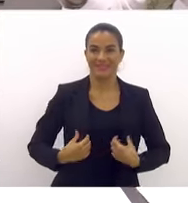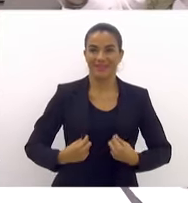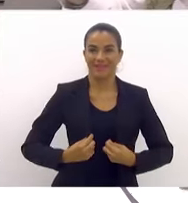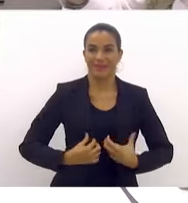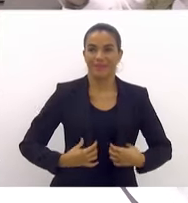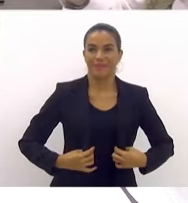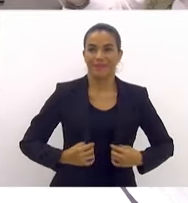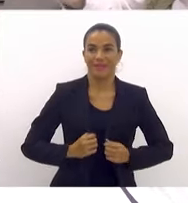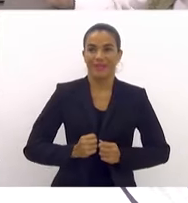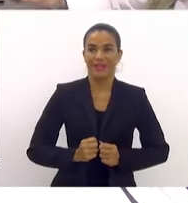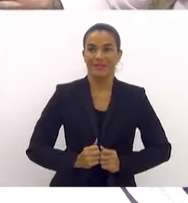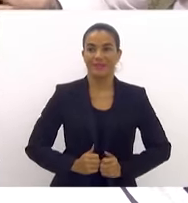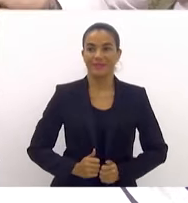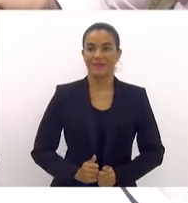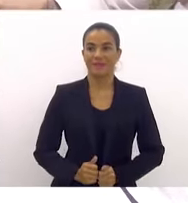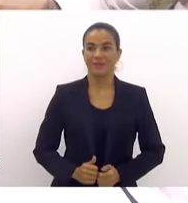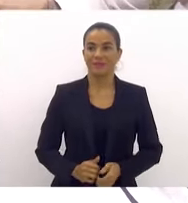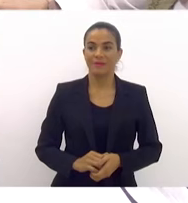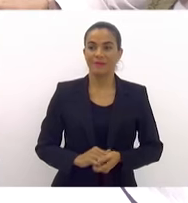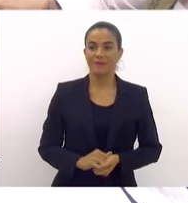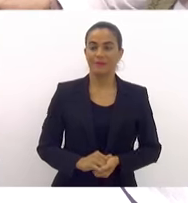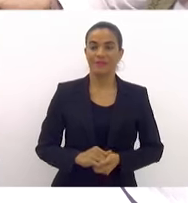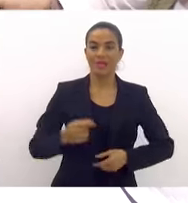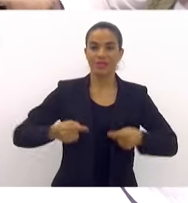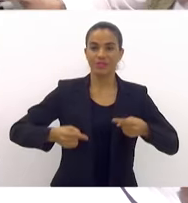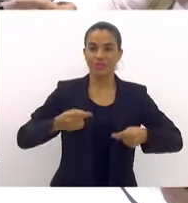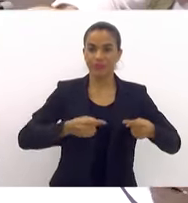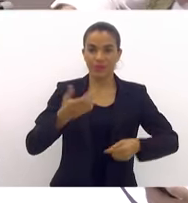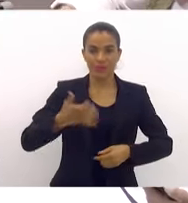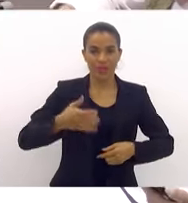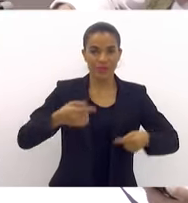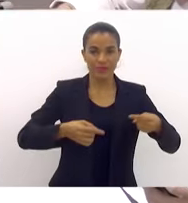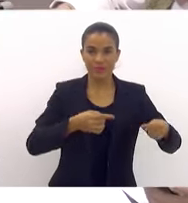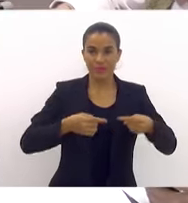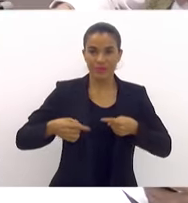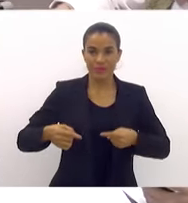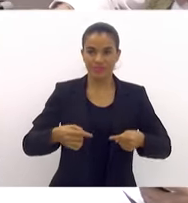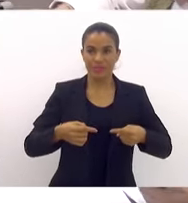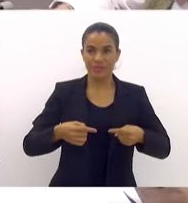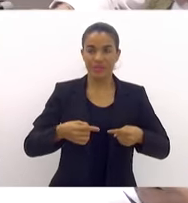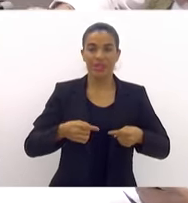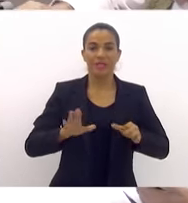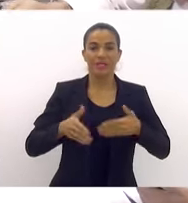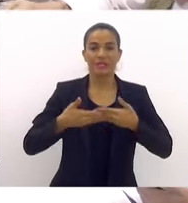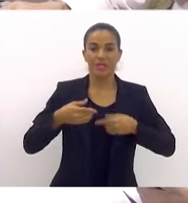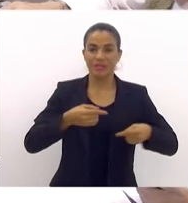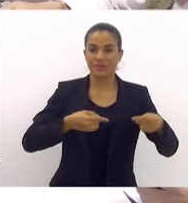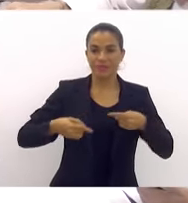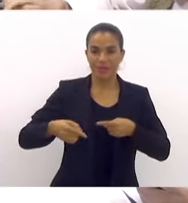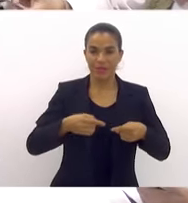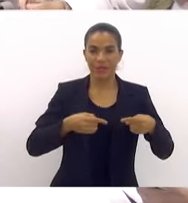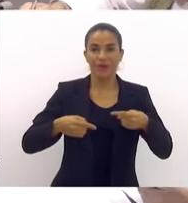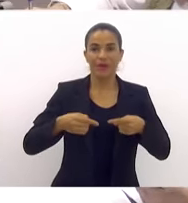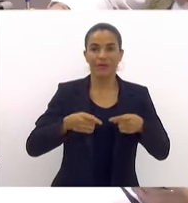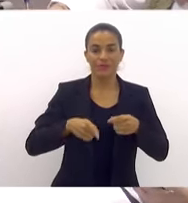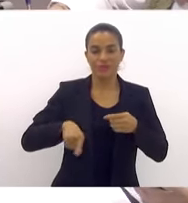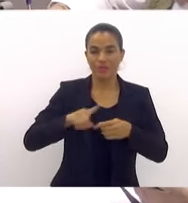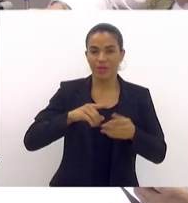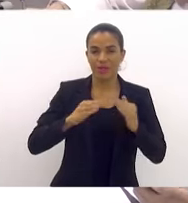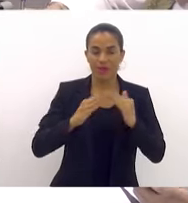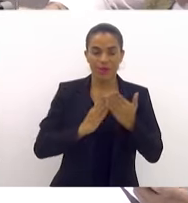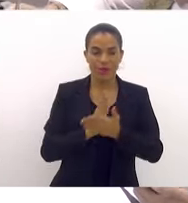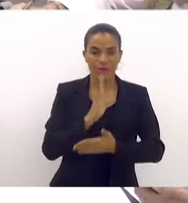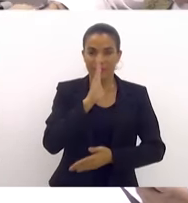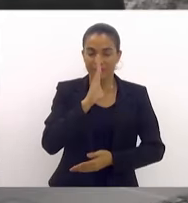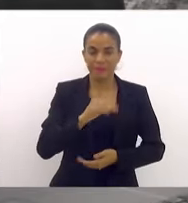Culpa sempre da máquina. Em discussão, não havendo quem queira discutir, encerrada a discussão e votação, senhores que aprovam, permaneçam como estão,